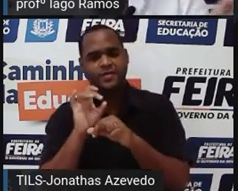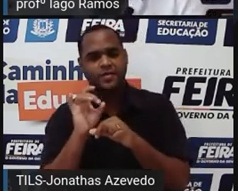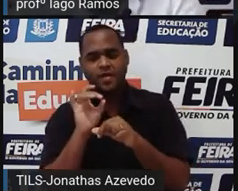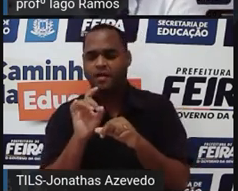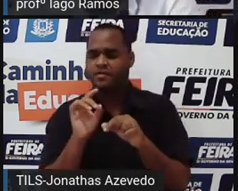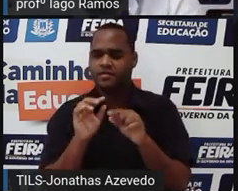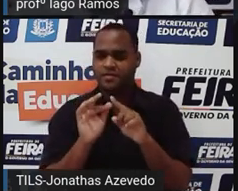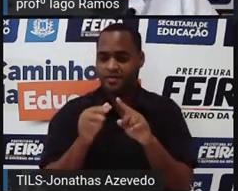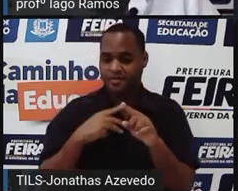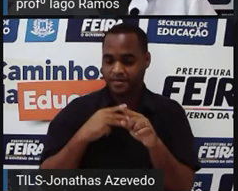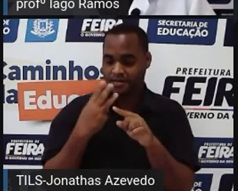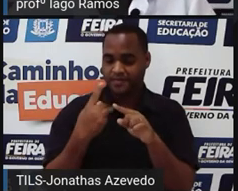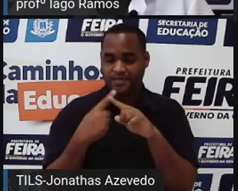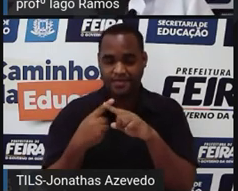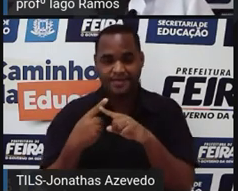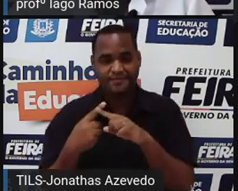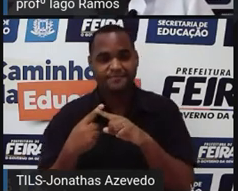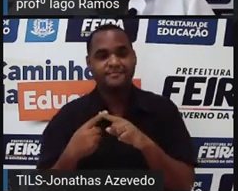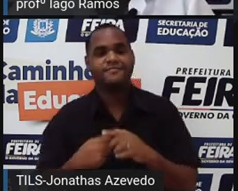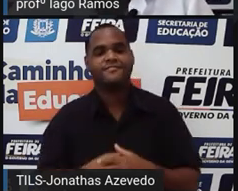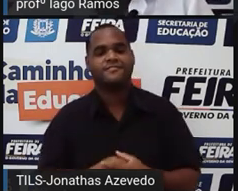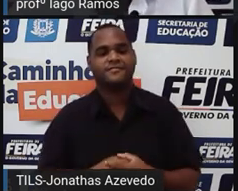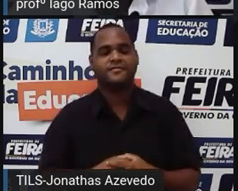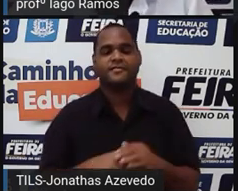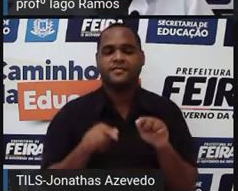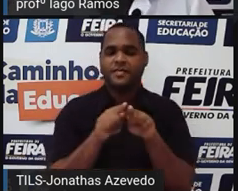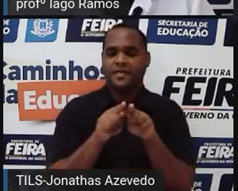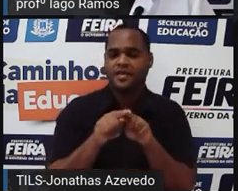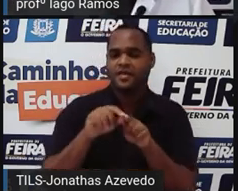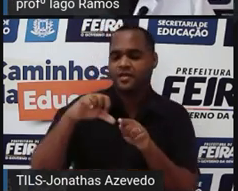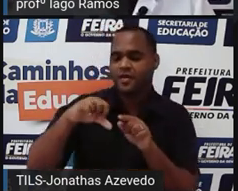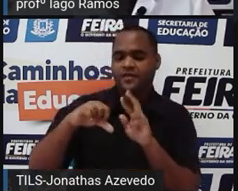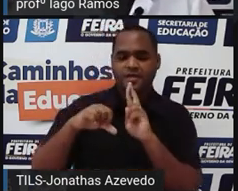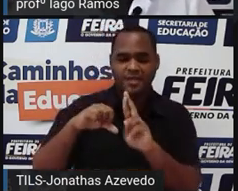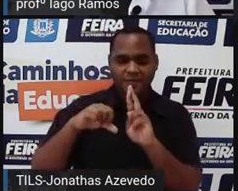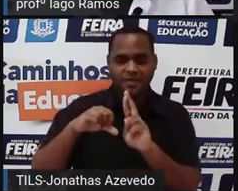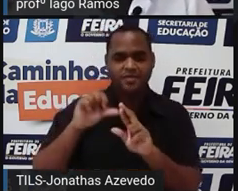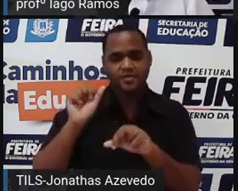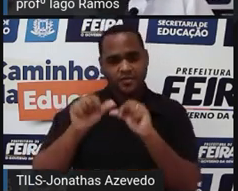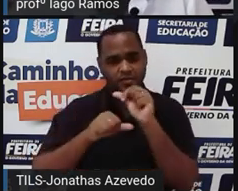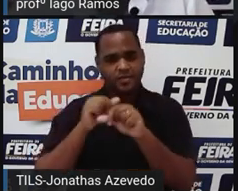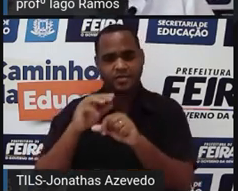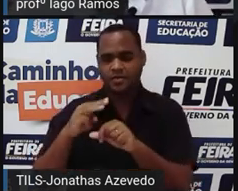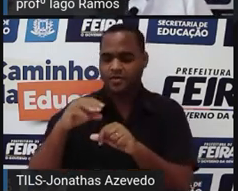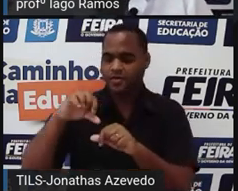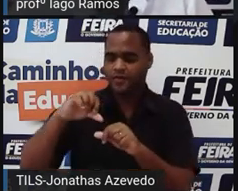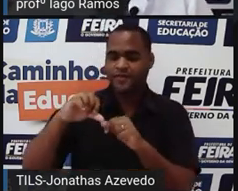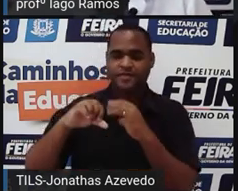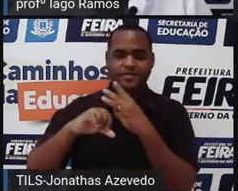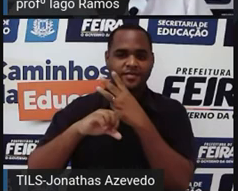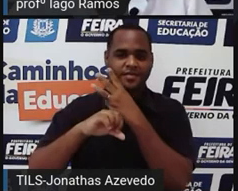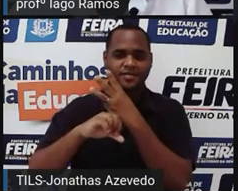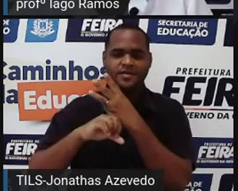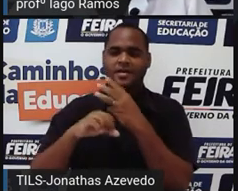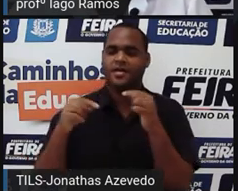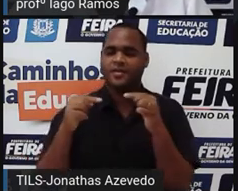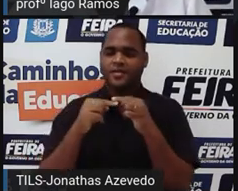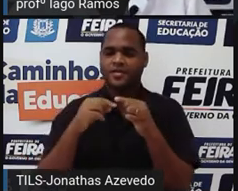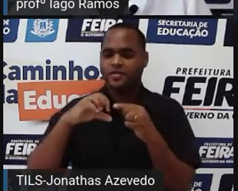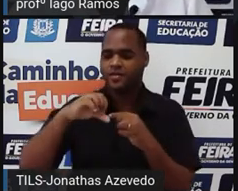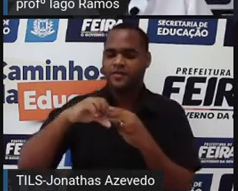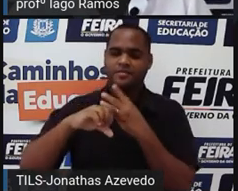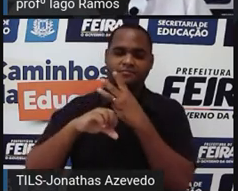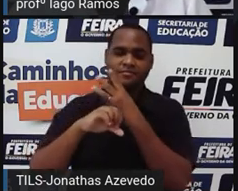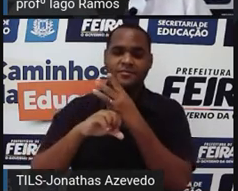bases, 3 vezes 3, que dá 9, e repete o expoente, que é 3. Agora é só calcular 9 elevado a